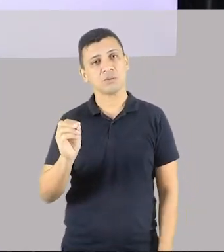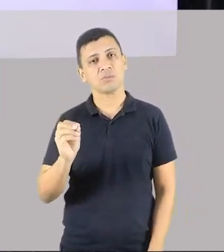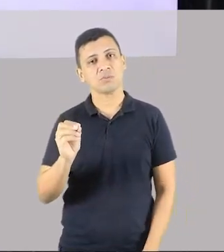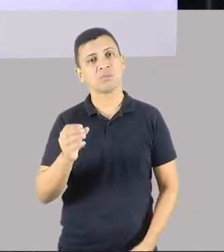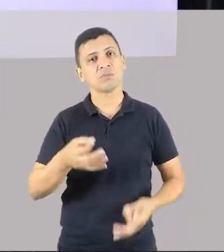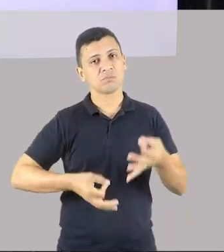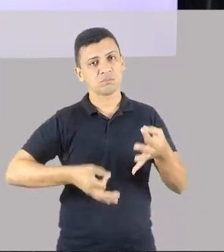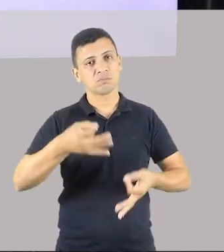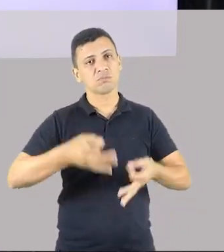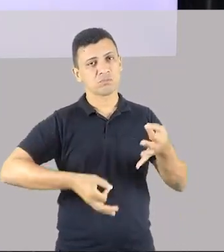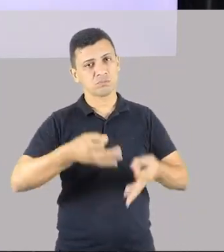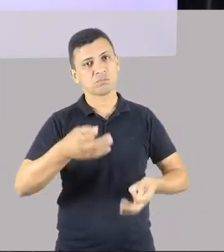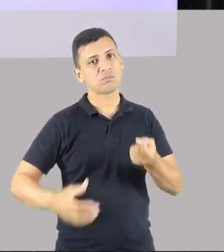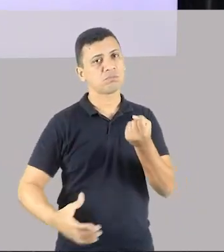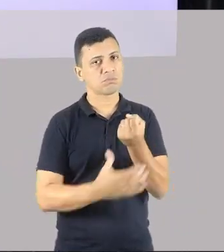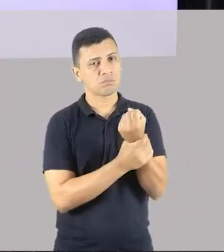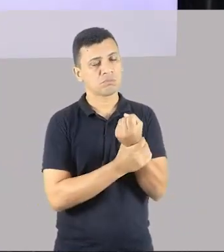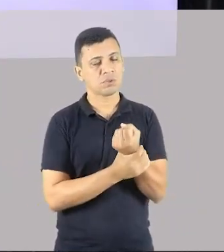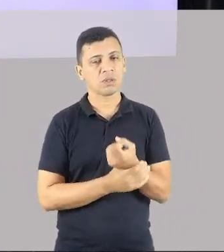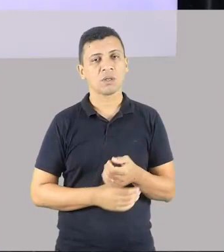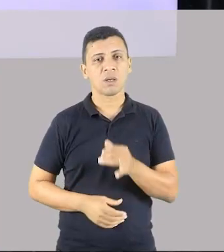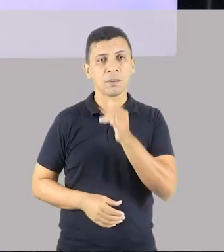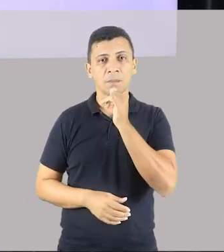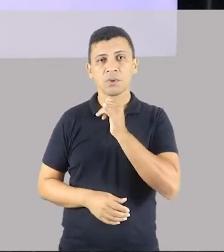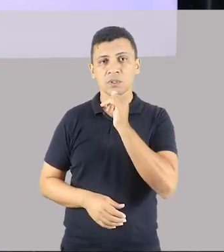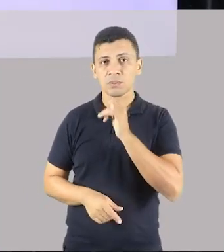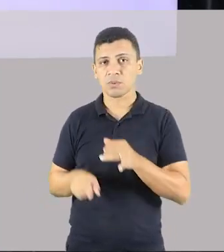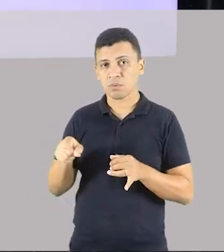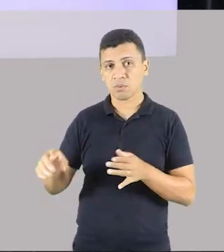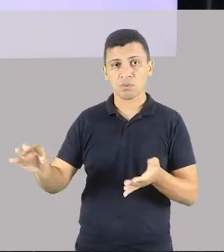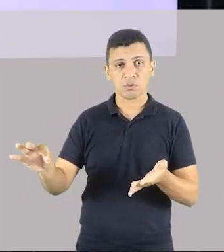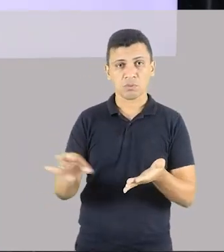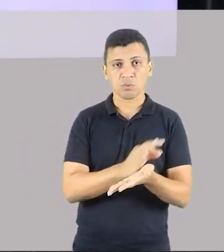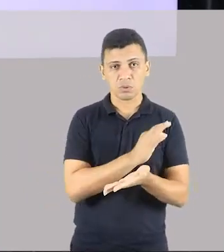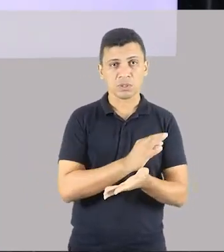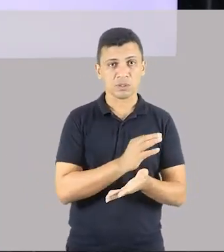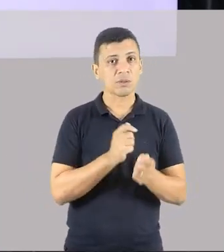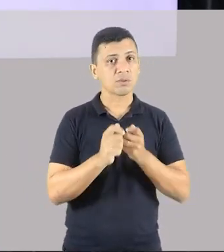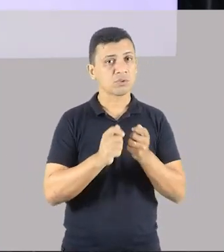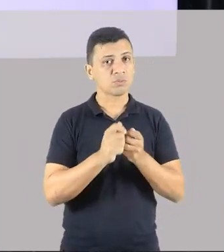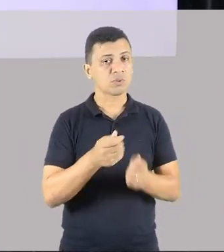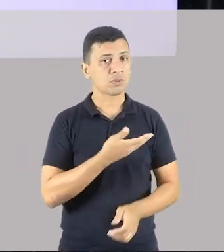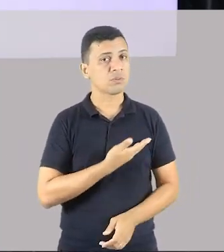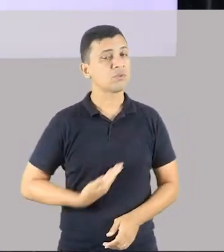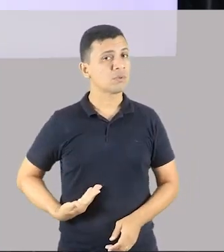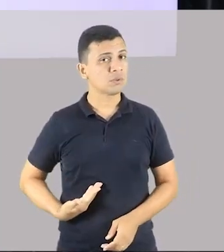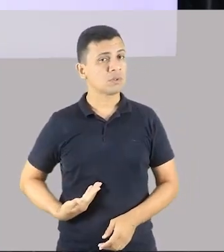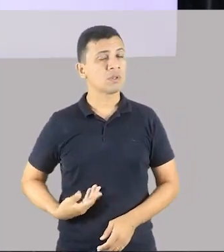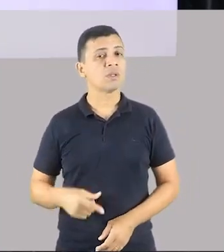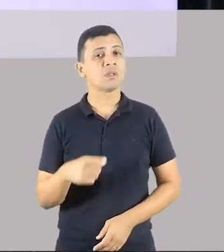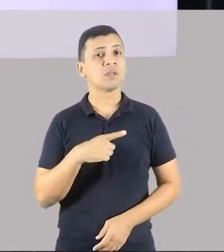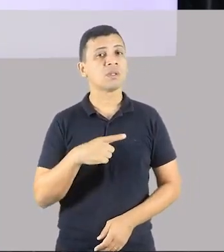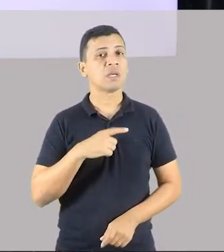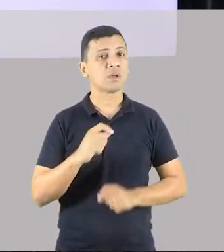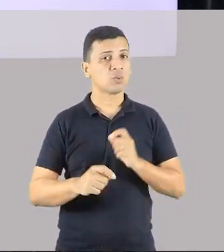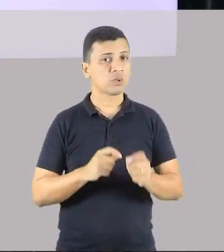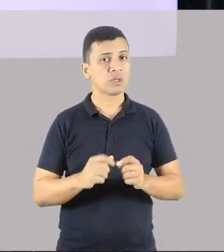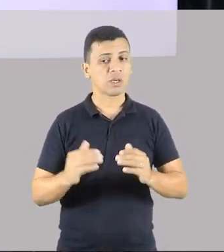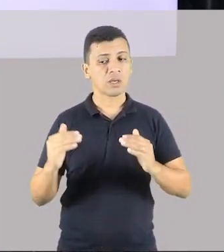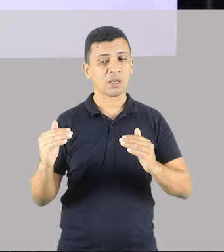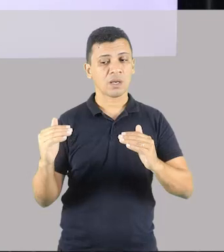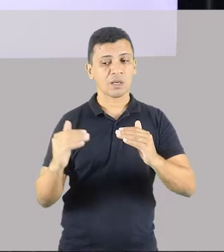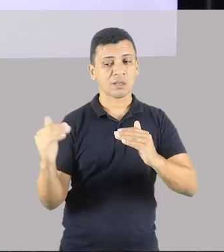segurança jurídica e os administrados que, por exemplo, contratam com a administração pública possuem graus de